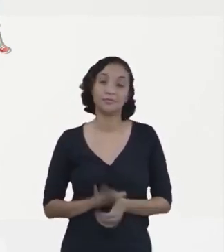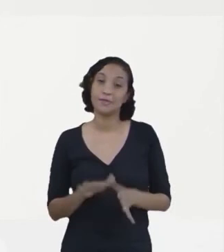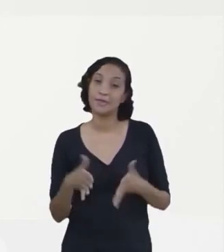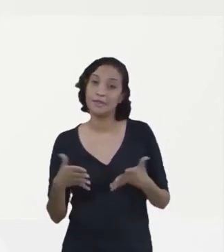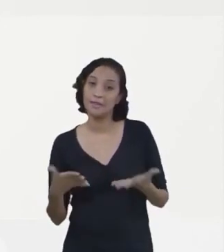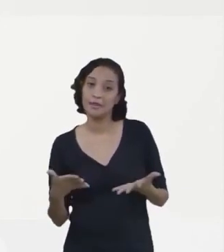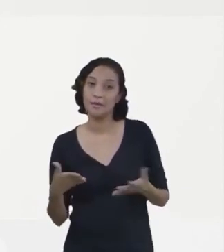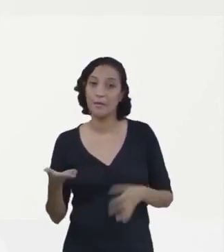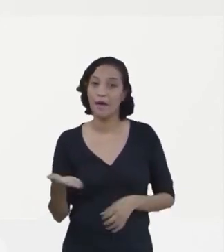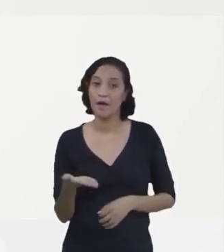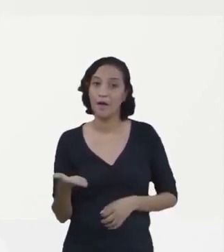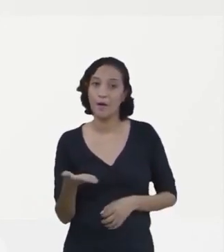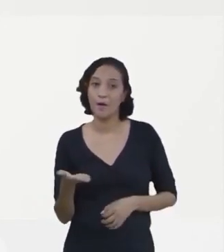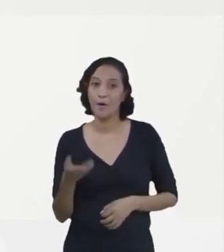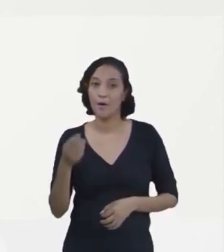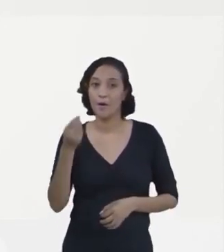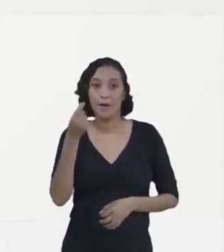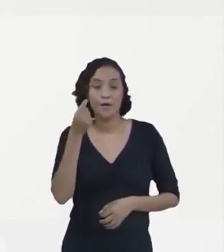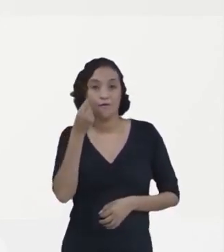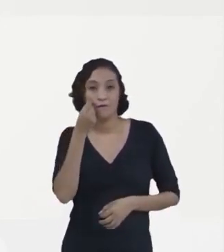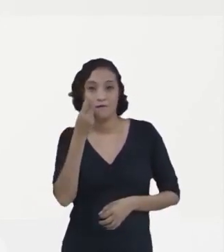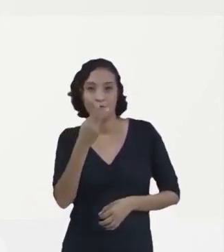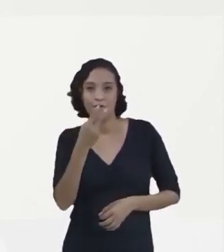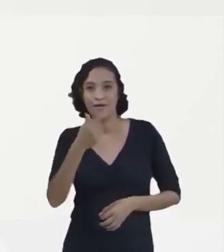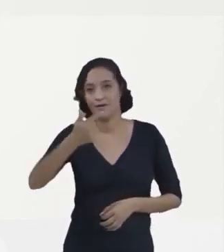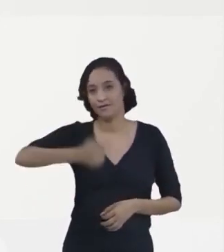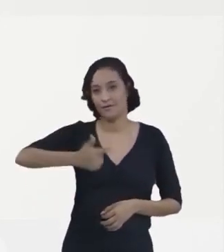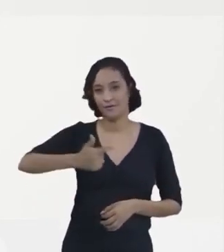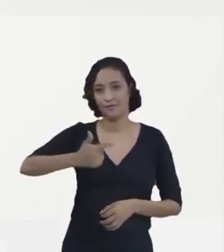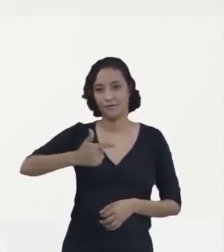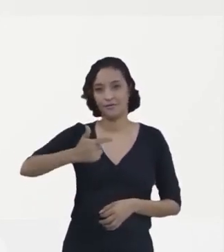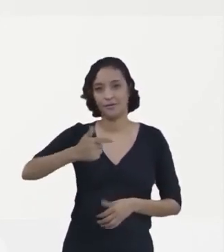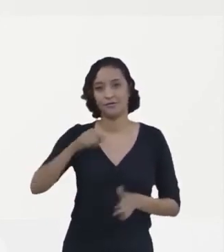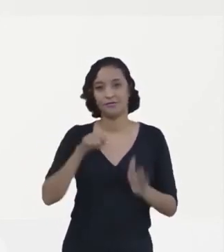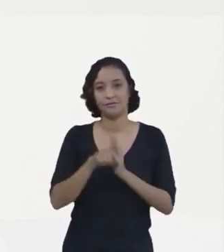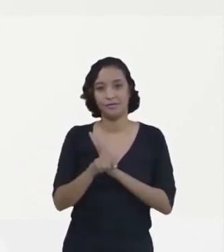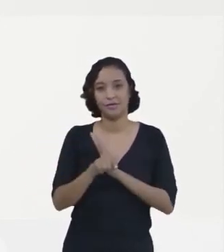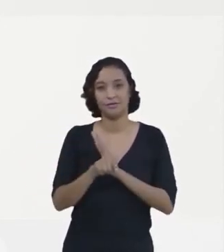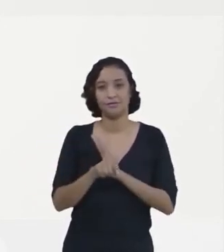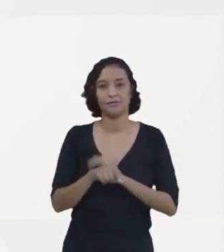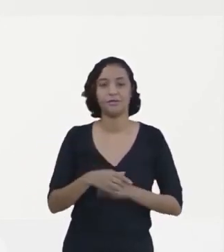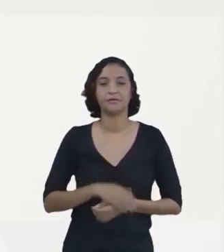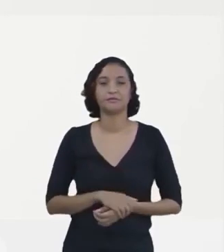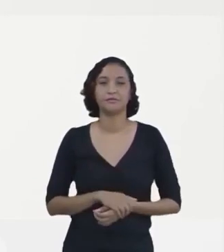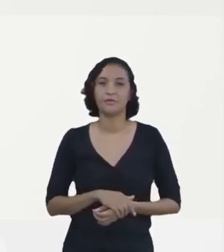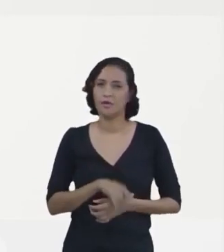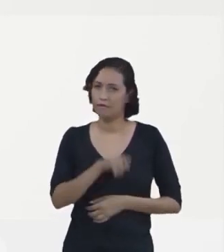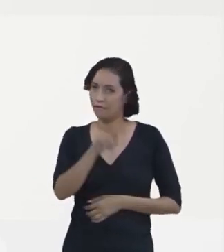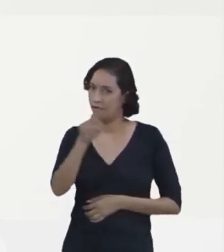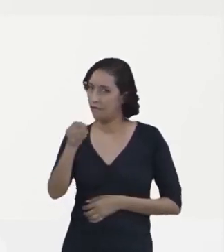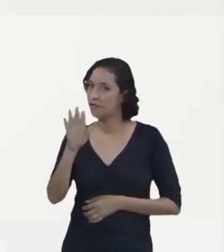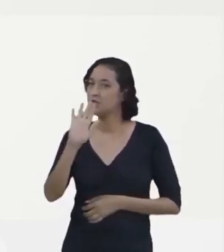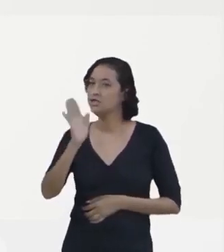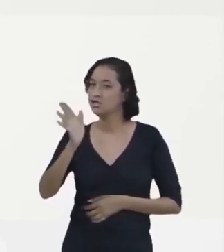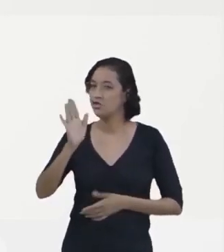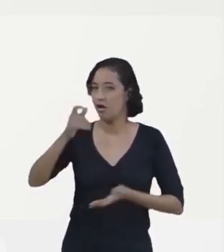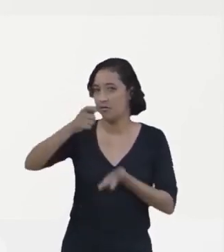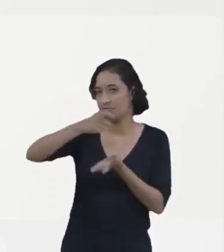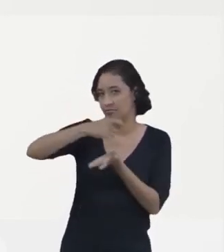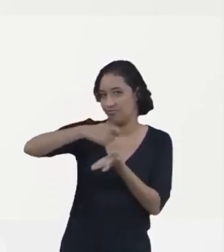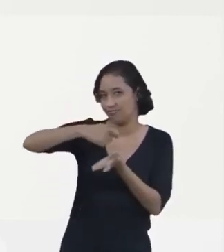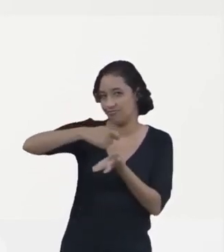vamos agora corrigir a segunda questão. Escreva no caderno, já deve estar escrito com a sua letra